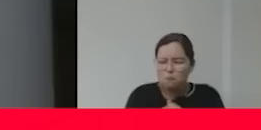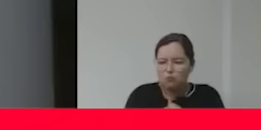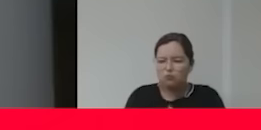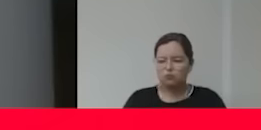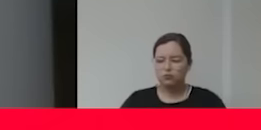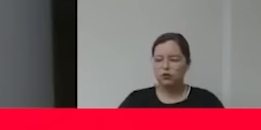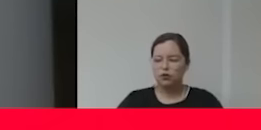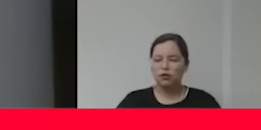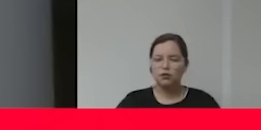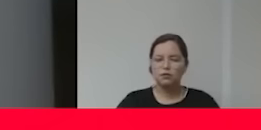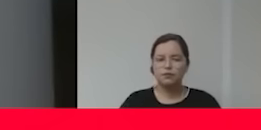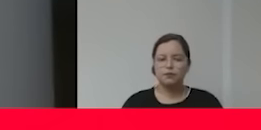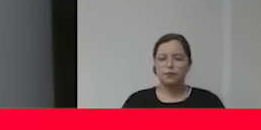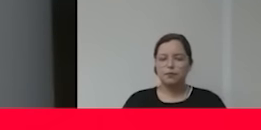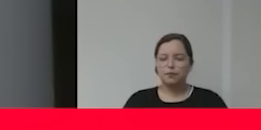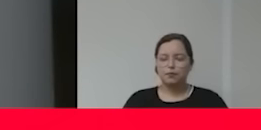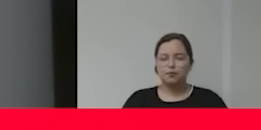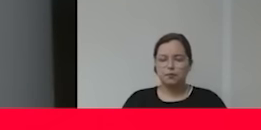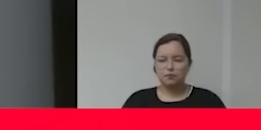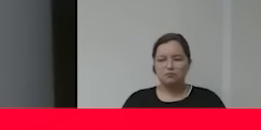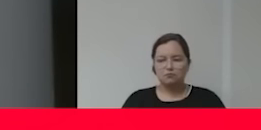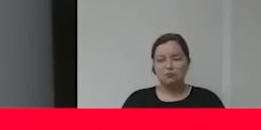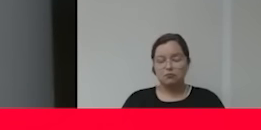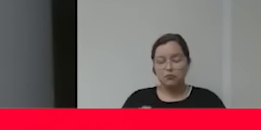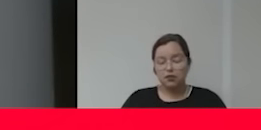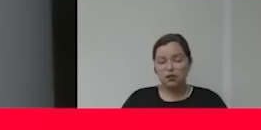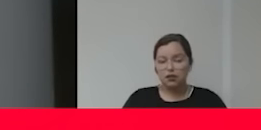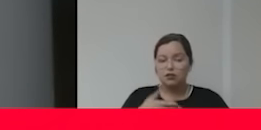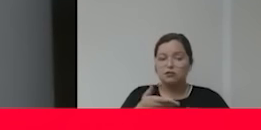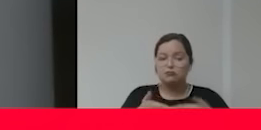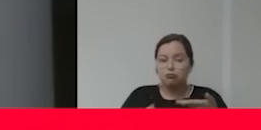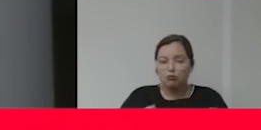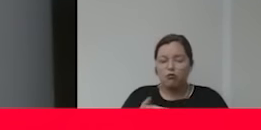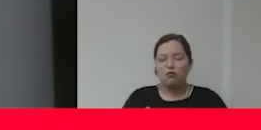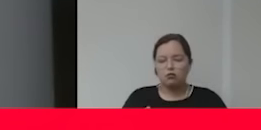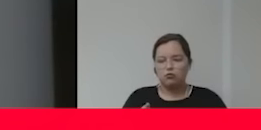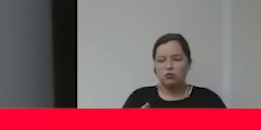forma saudável de amar alguém. Então,